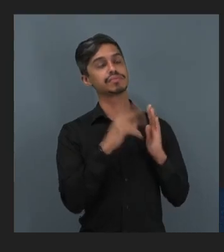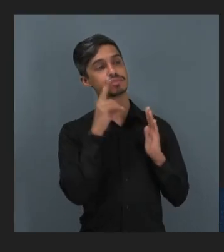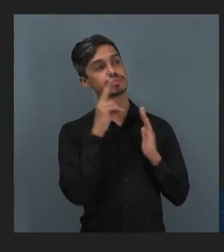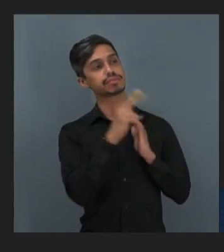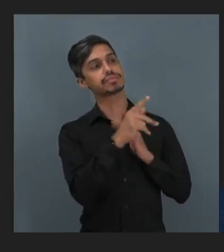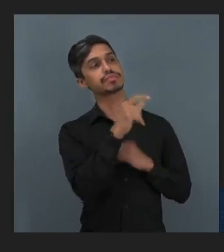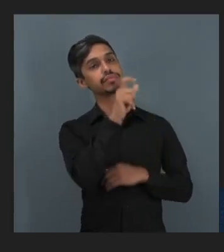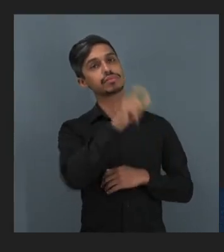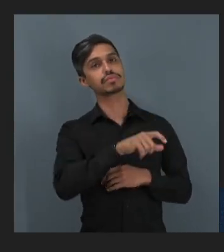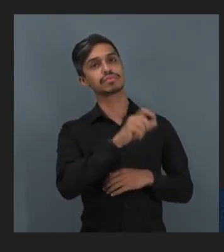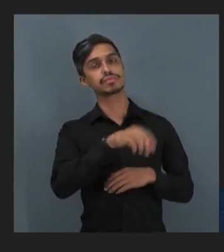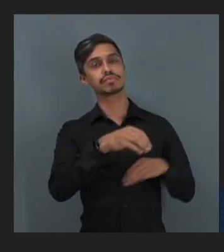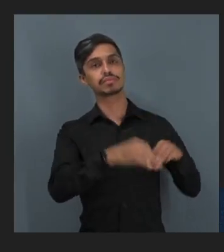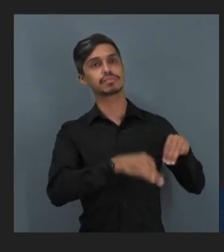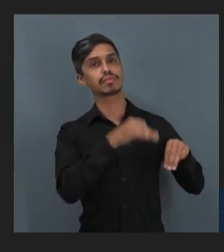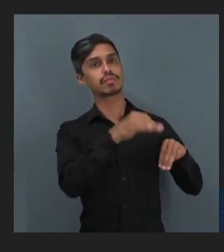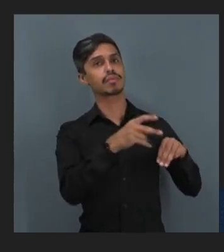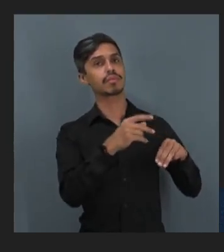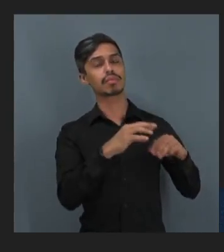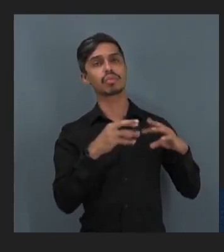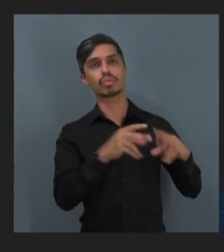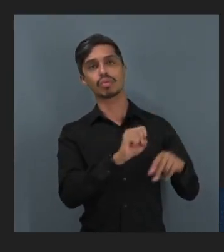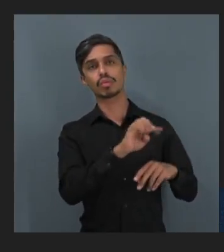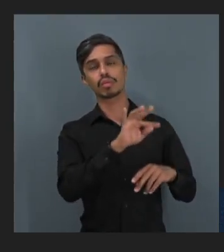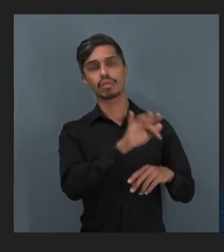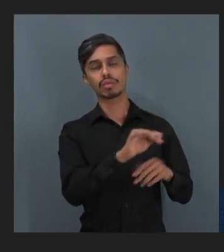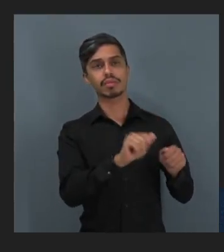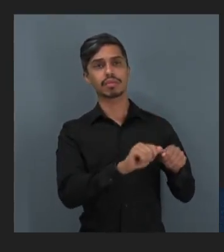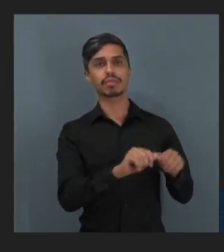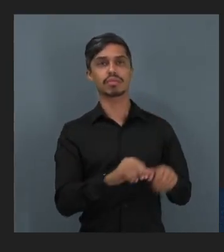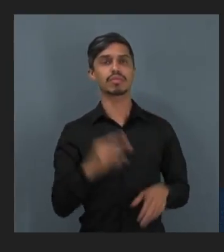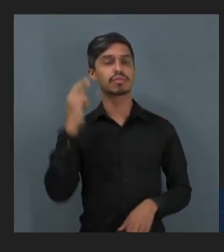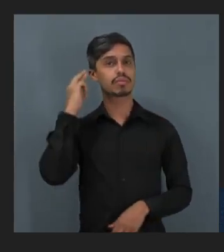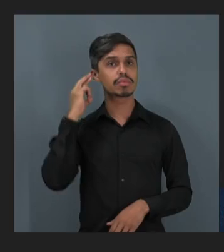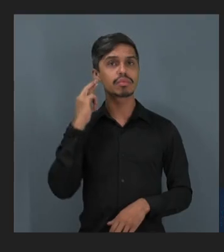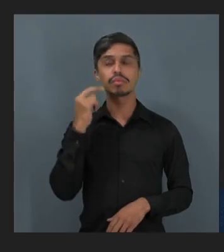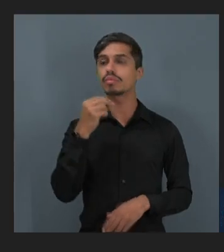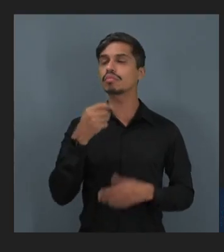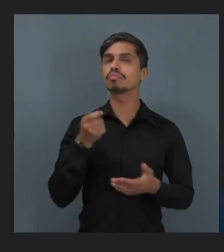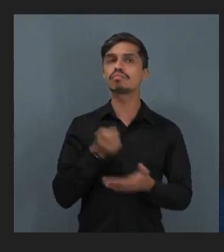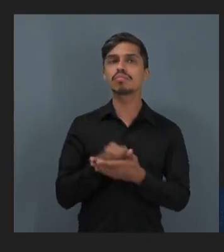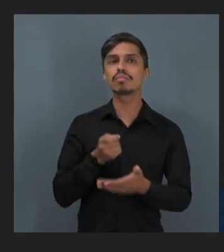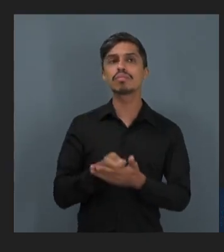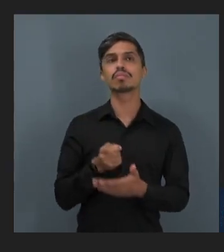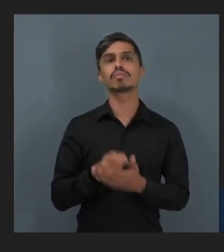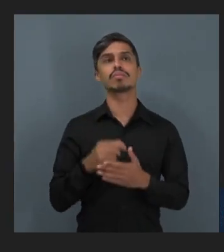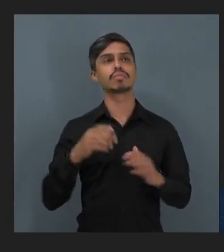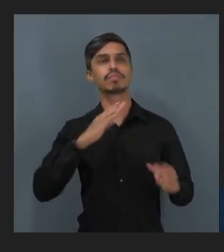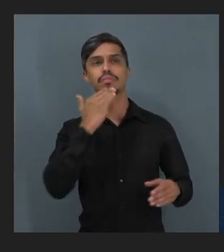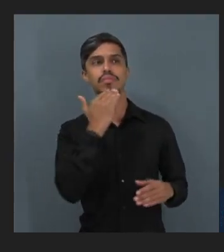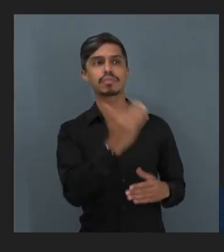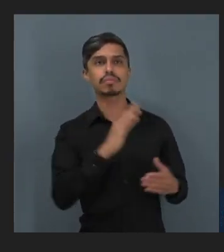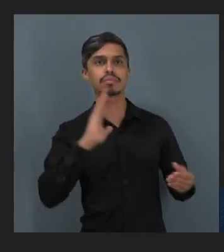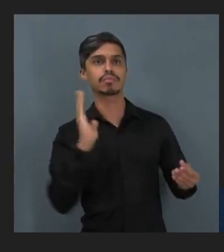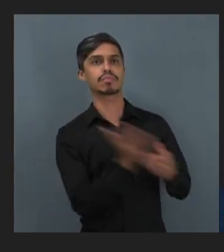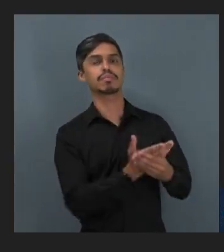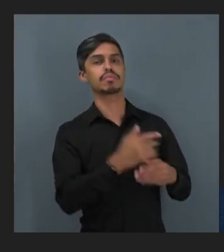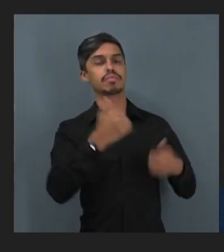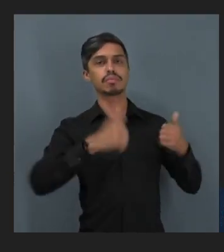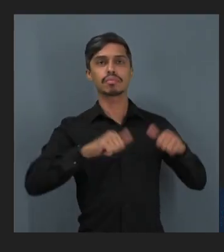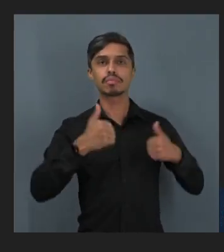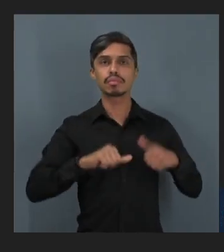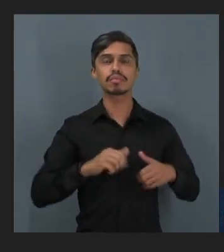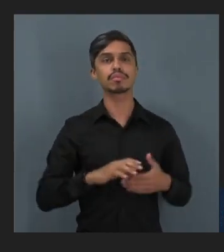fazendo. Rodrigo Pacheco tem um dever moral de colocar esse pedido de impeachment para ser analisado,